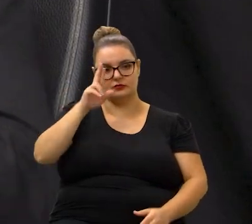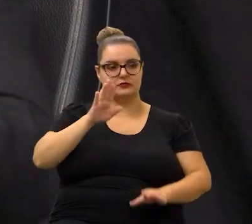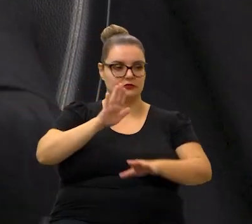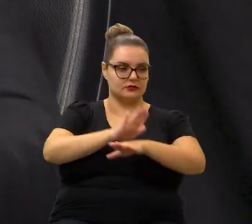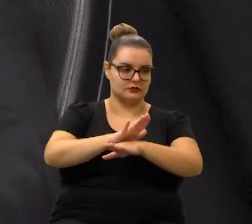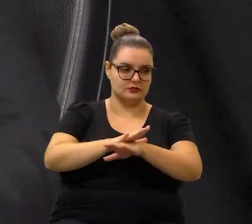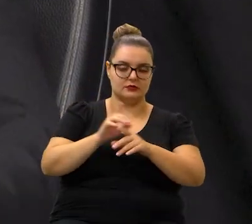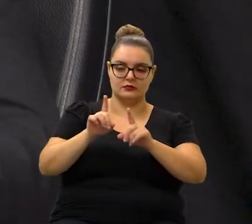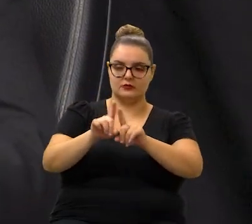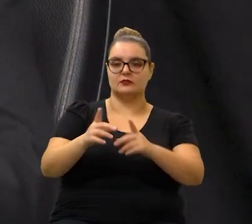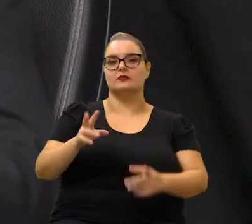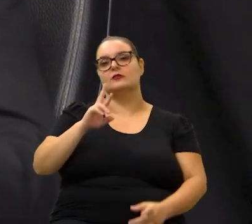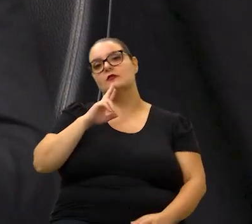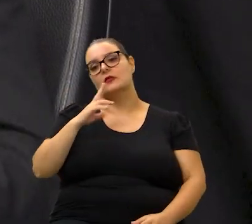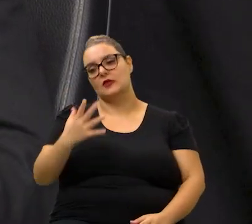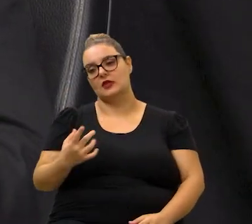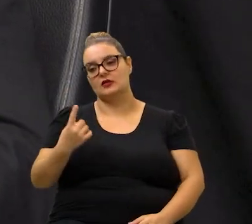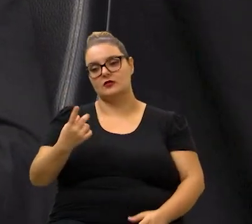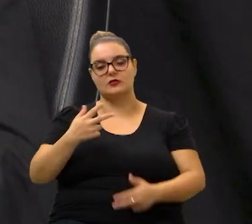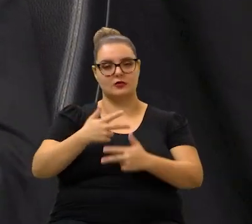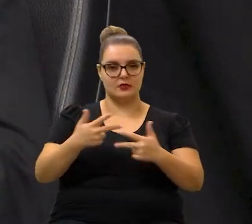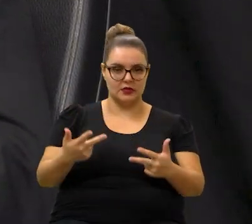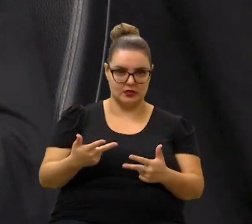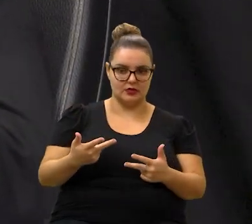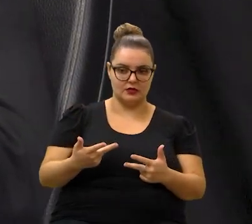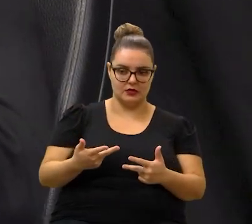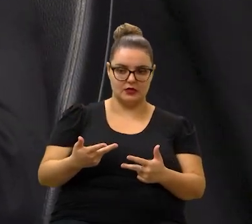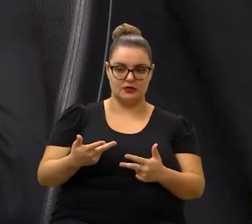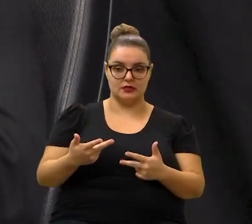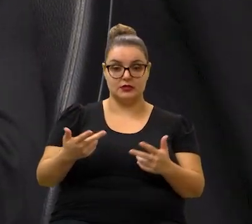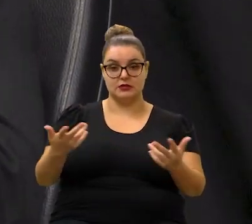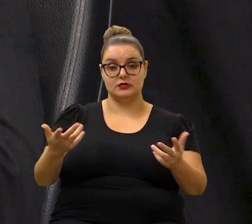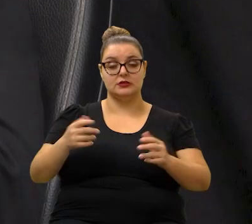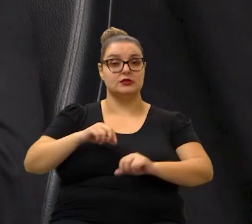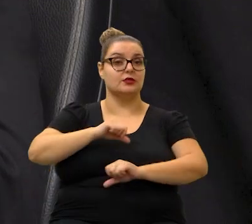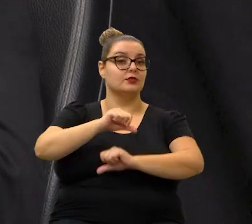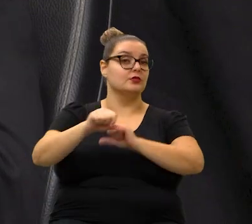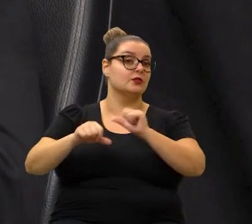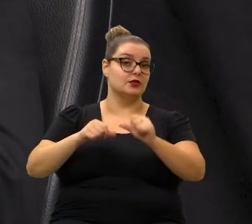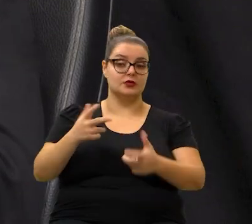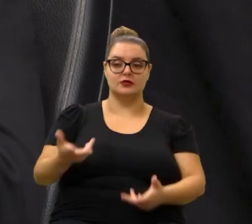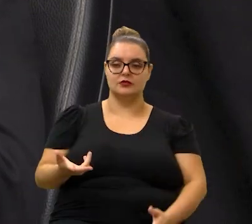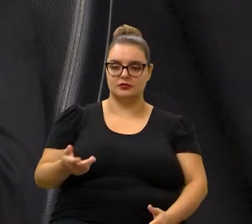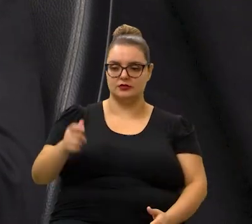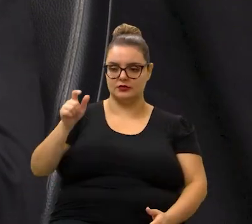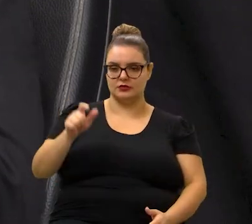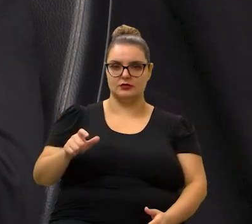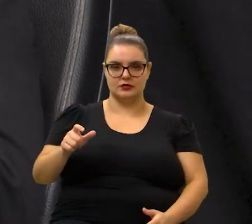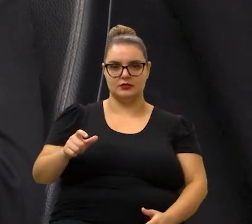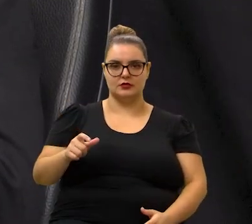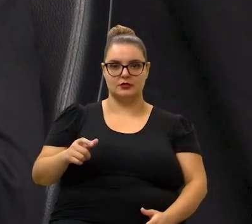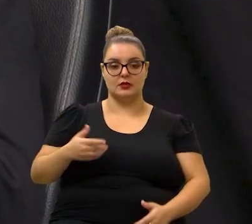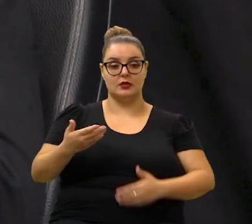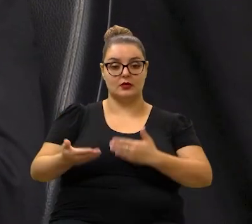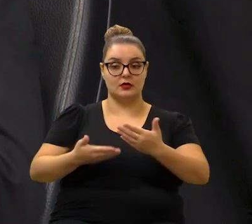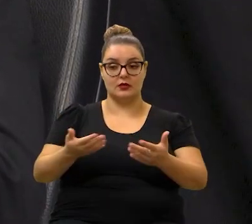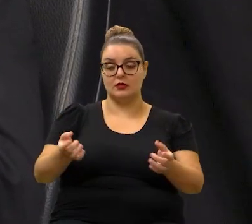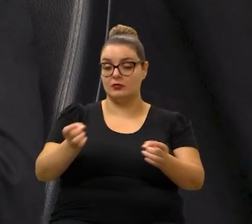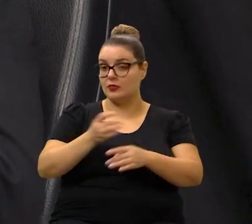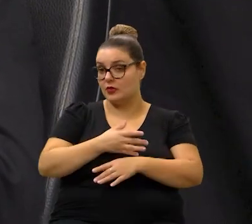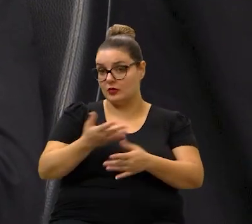para te ajudar vou resolver uma situação um problema então muda a questão e a pessoa sai com aquele serviço